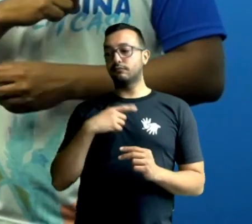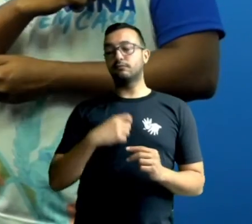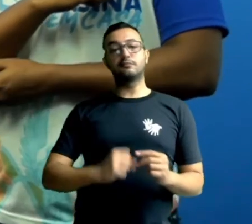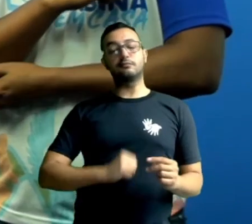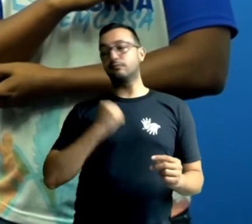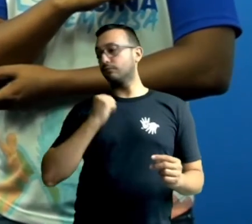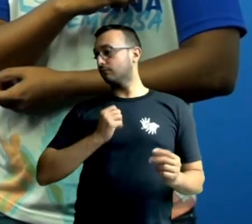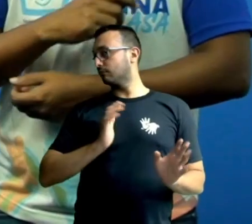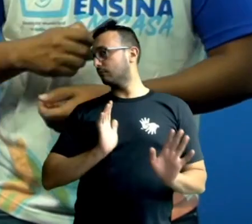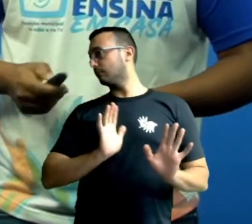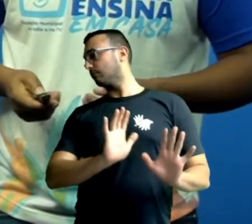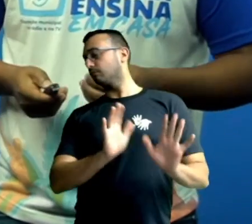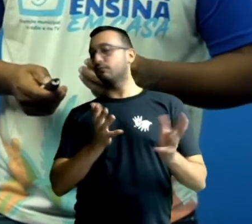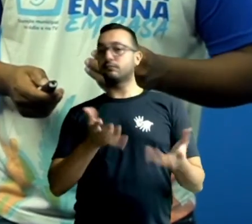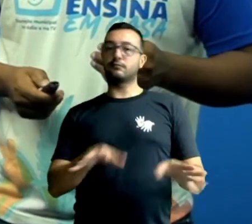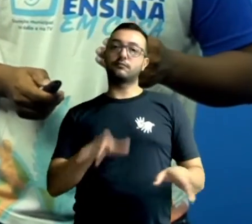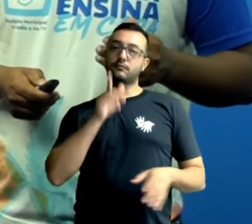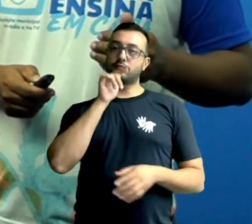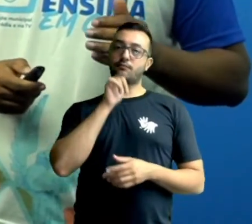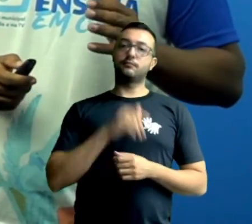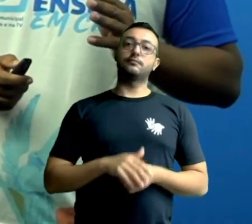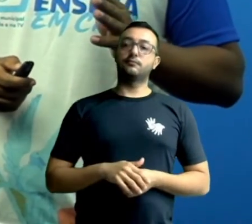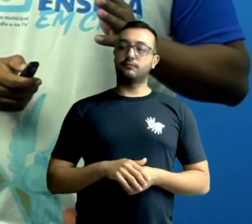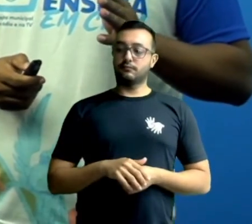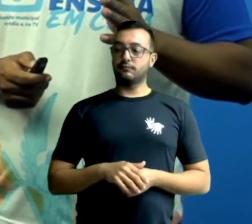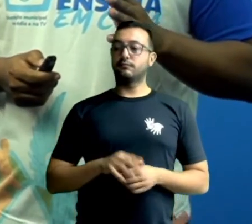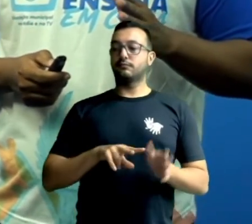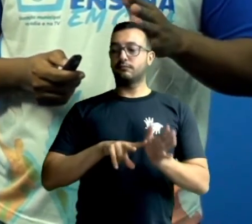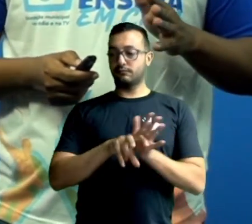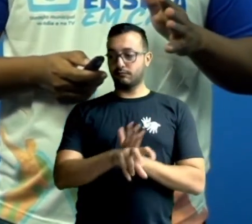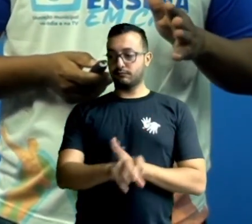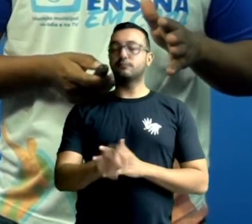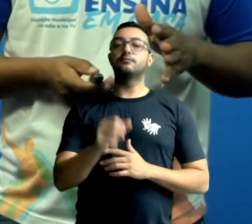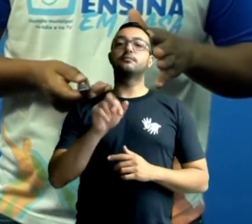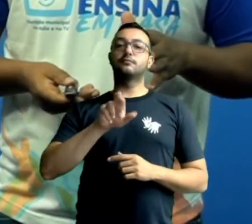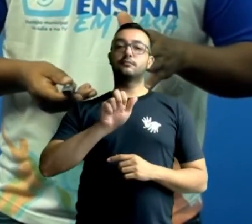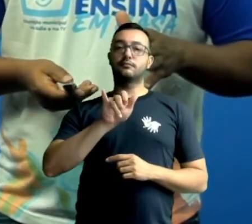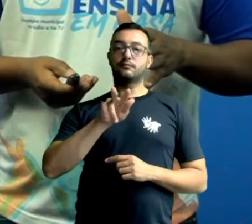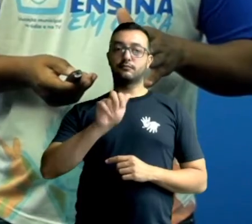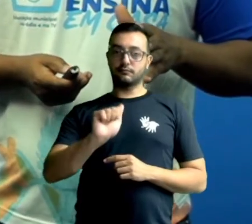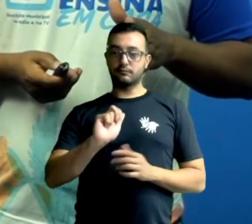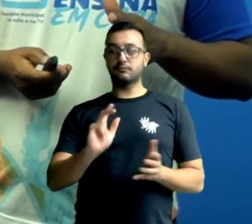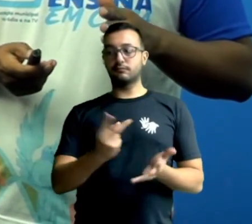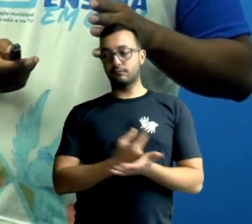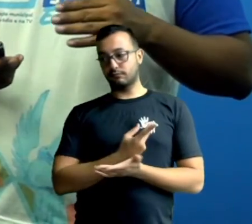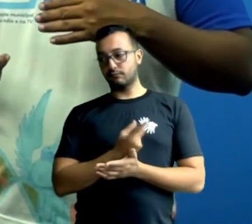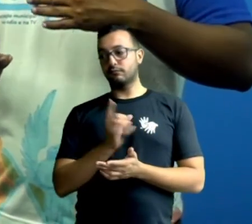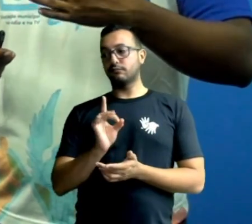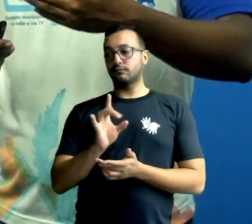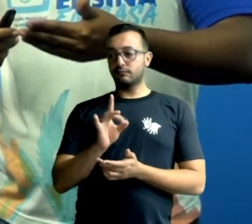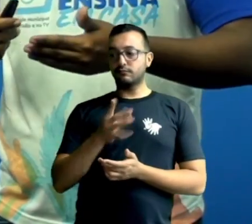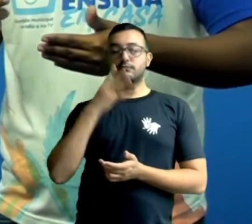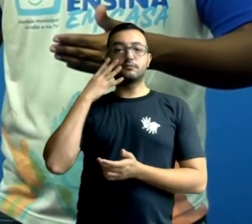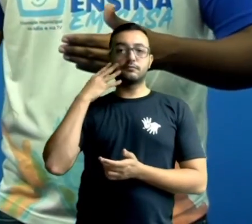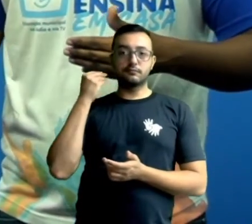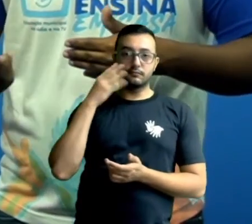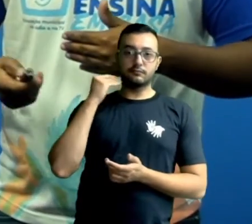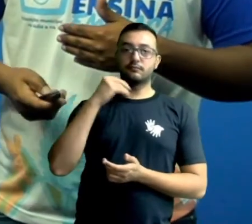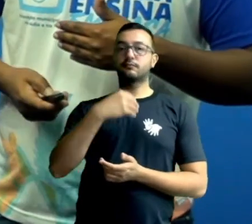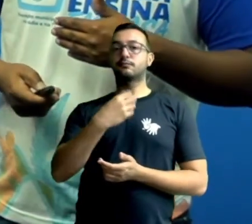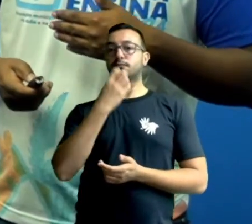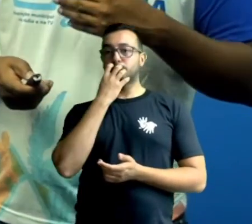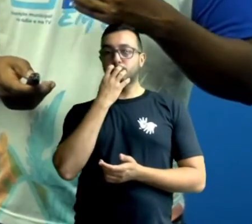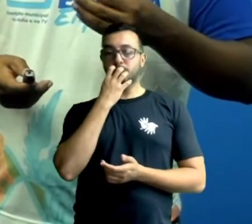essa fobia à água. E o vírus da raiva, ele é causado não só pelo gato, pelo